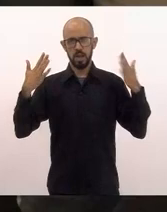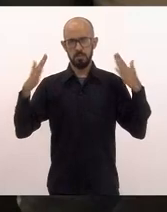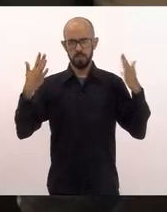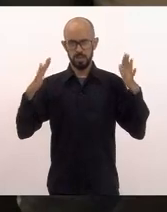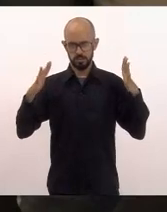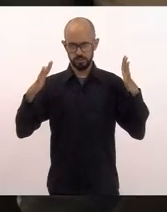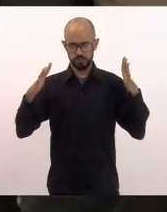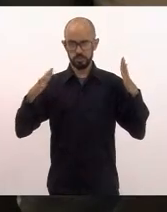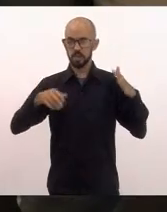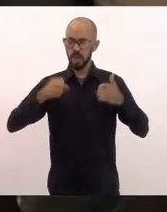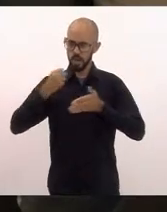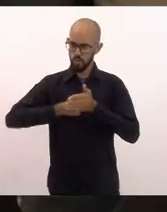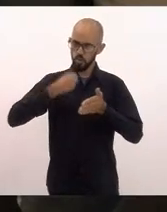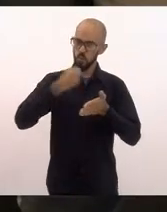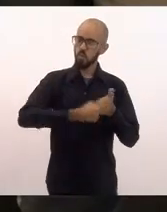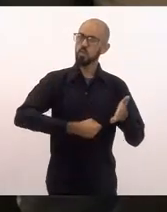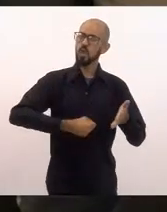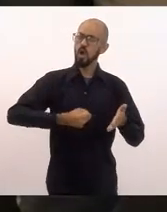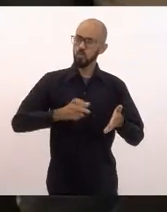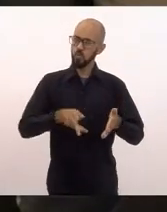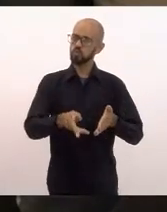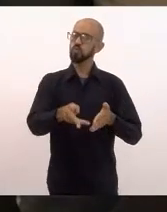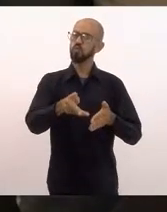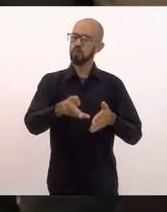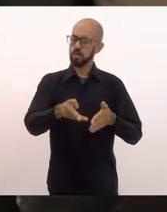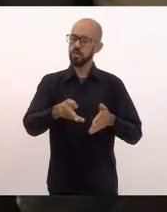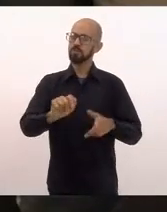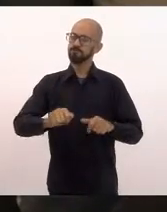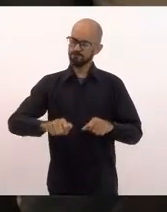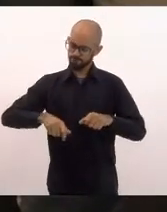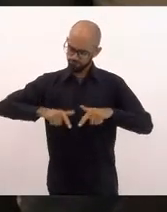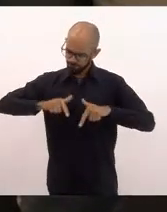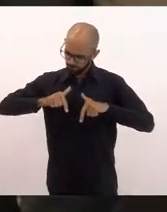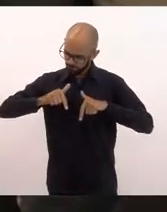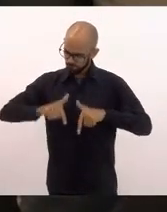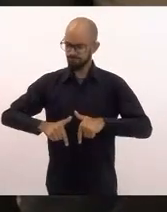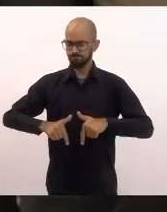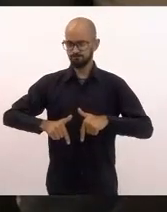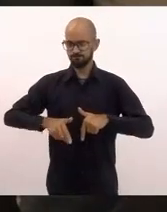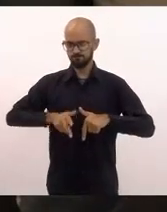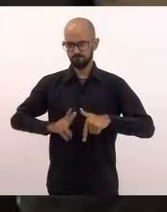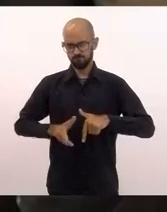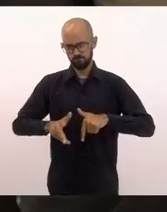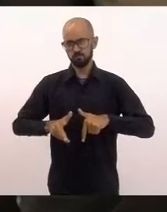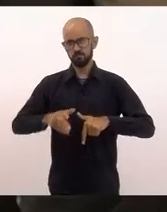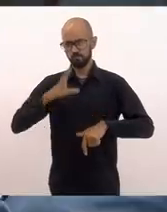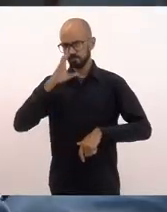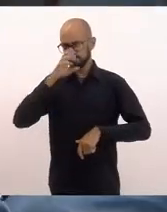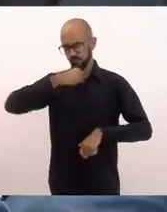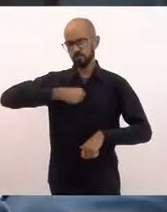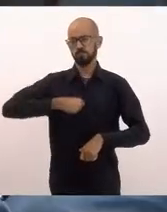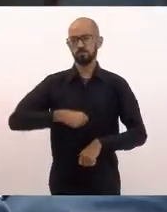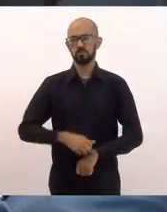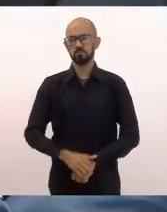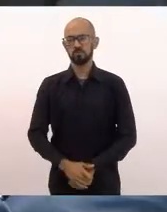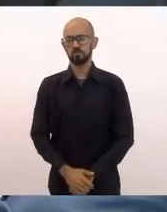luta continua, vamos em frente. Resistir, resistir e resistir.